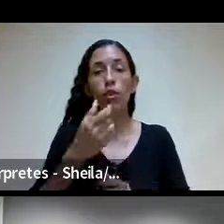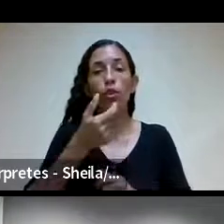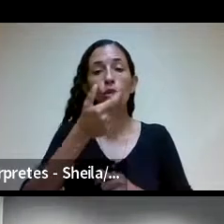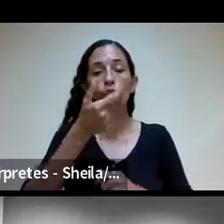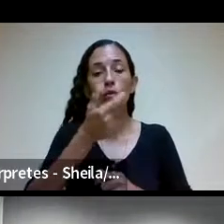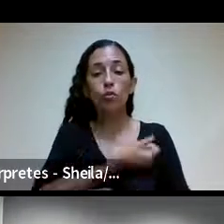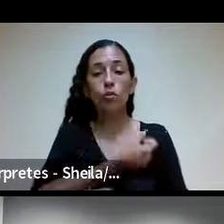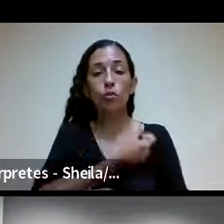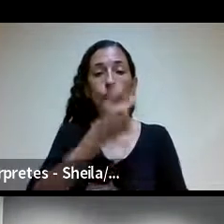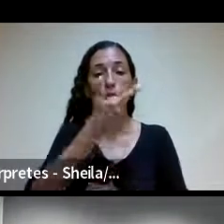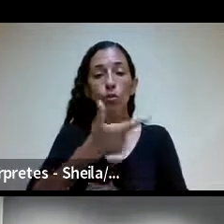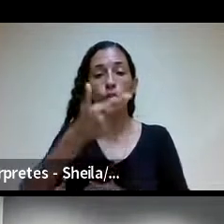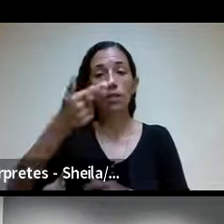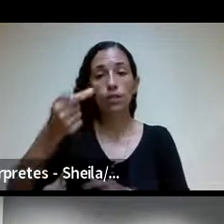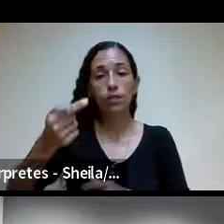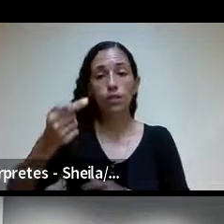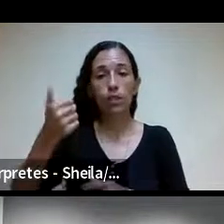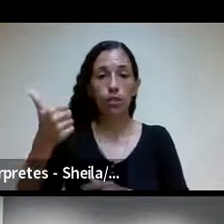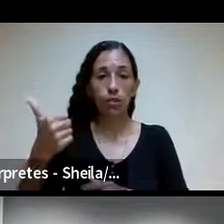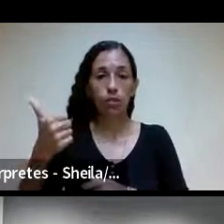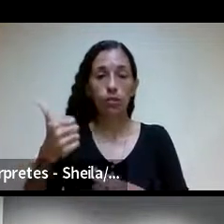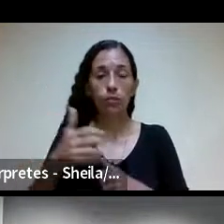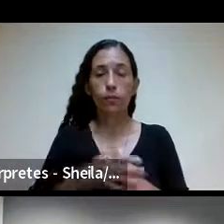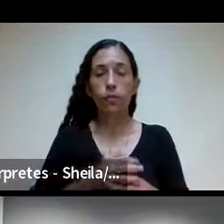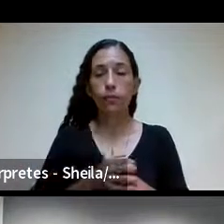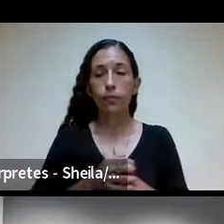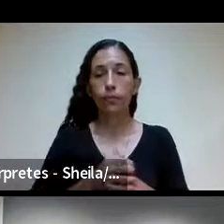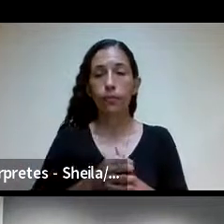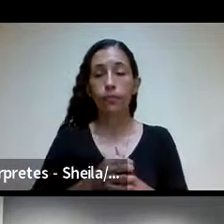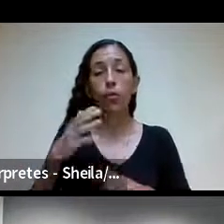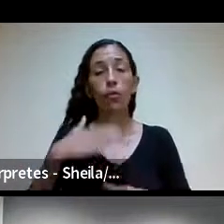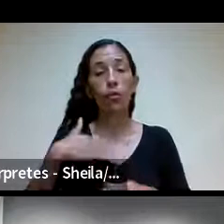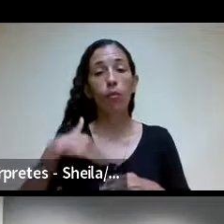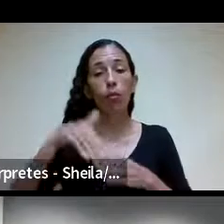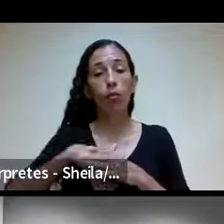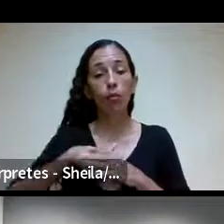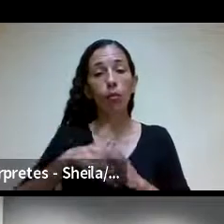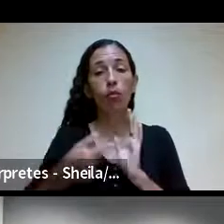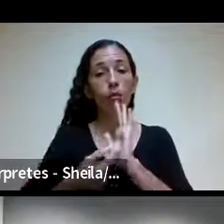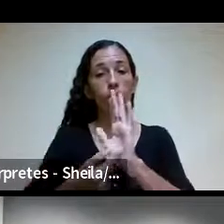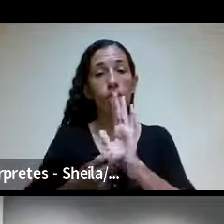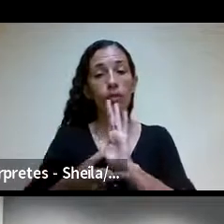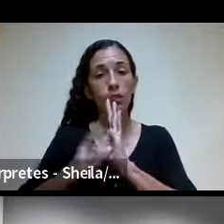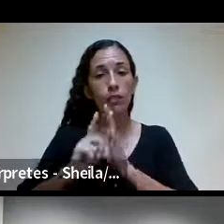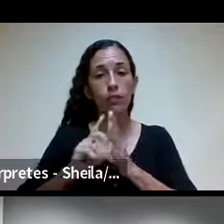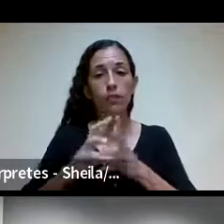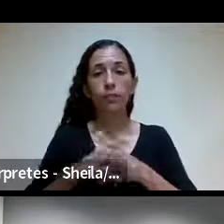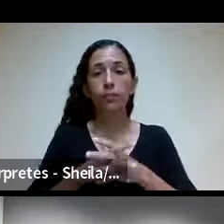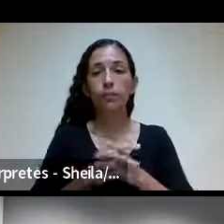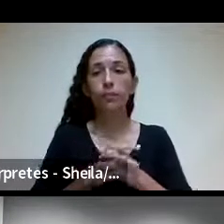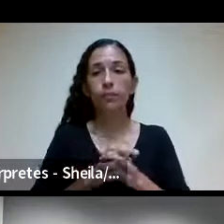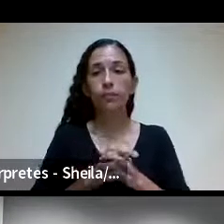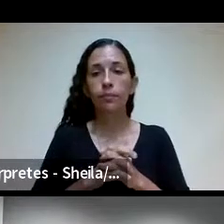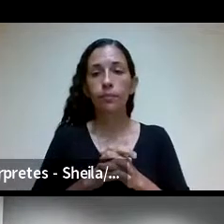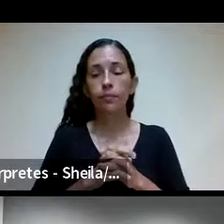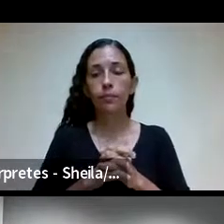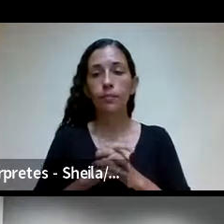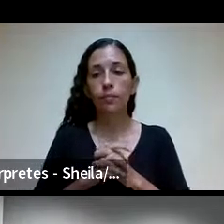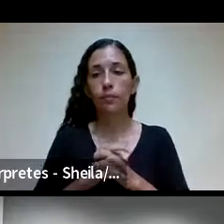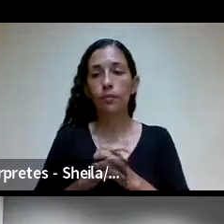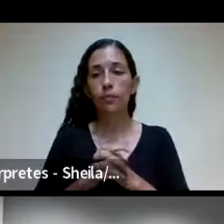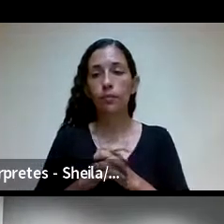271. Eu distribuí com os senhores previamente o meu voto e no relatório diz o seguinte: a sessão de gestão